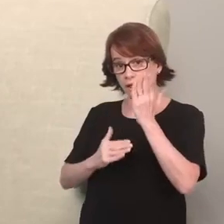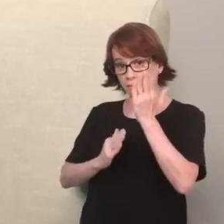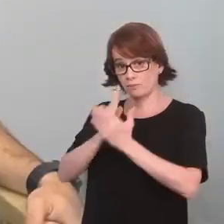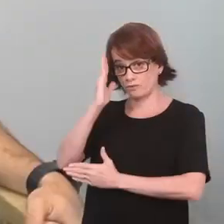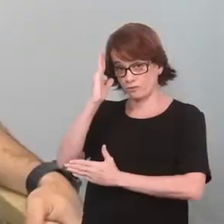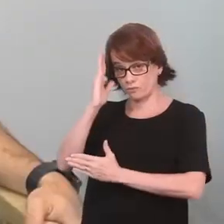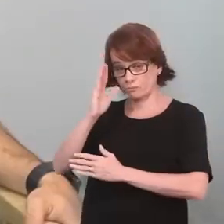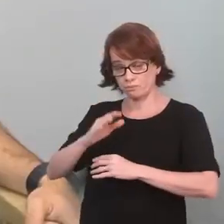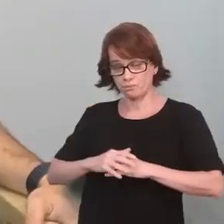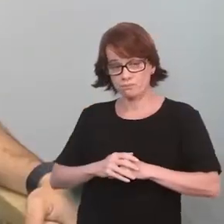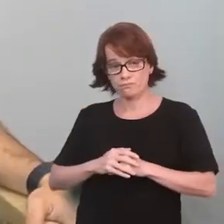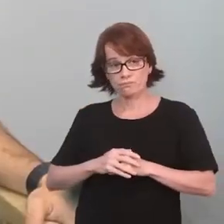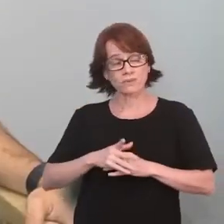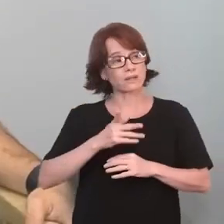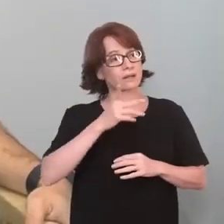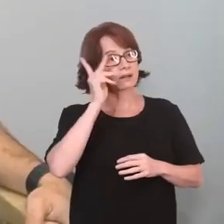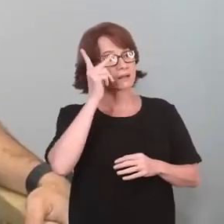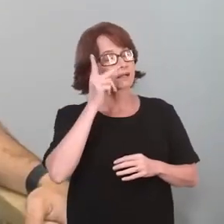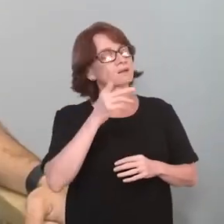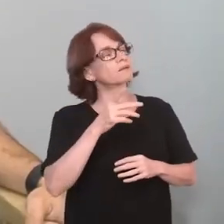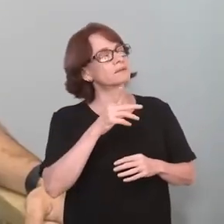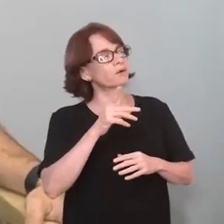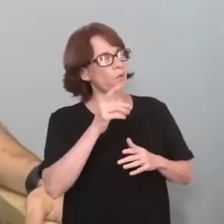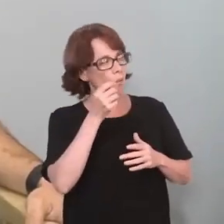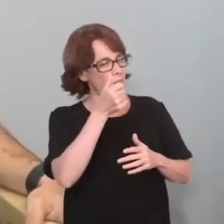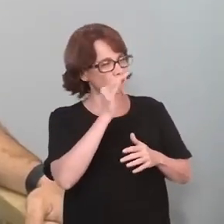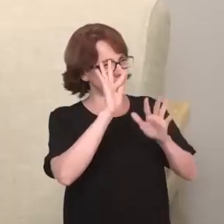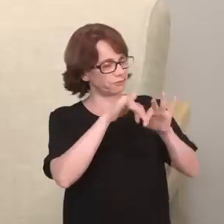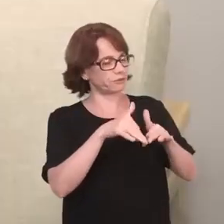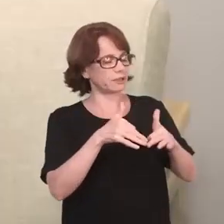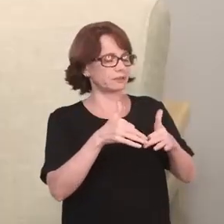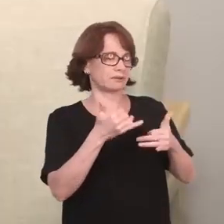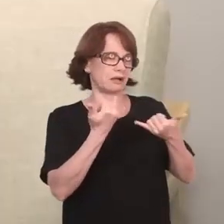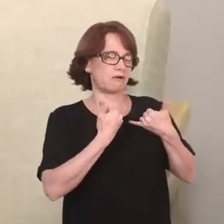projeto. Bia, estamos caminhando para o final. Um bom livro.